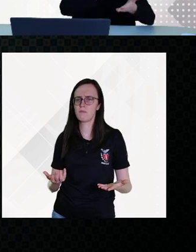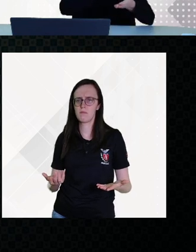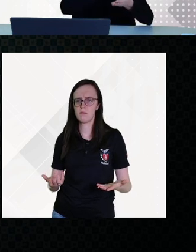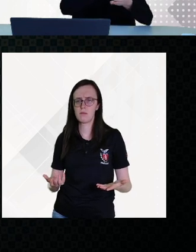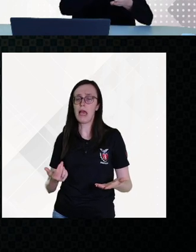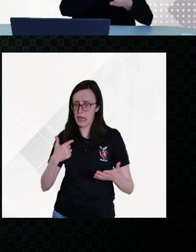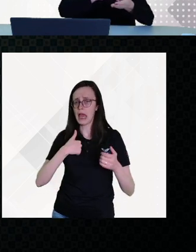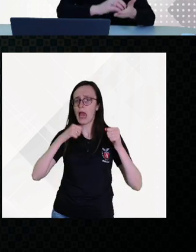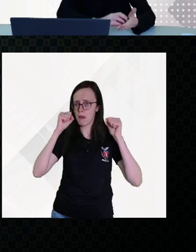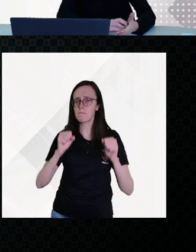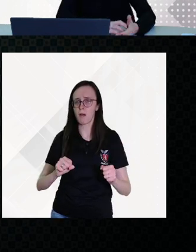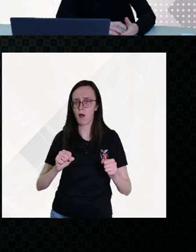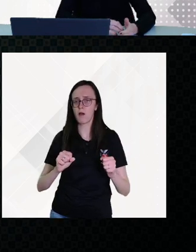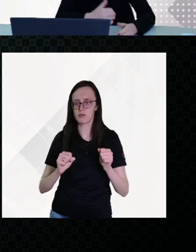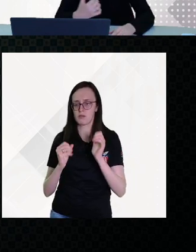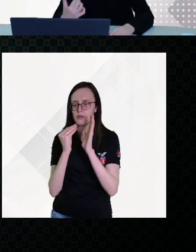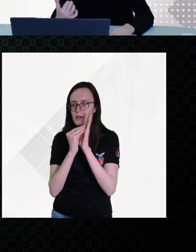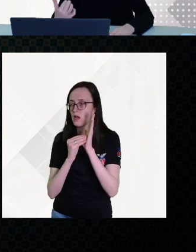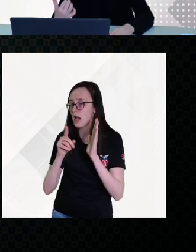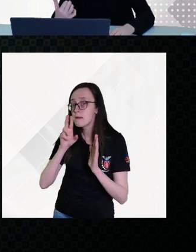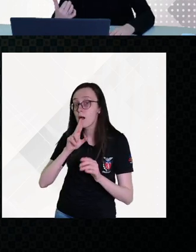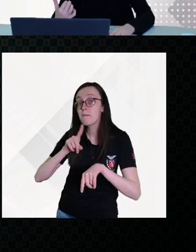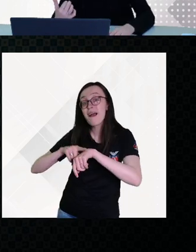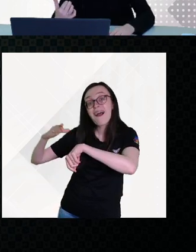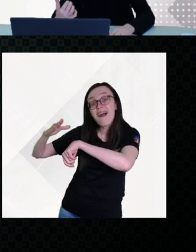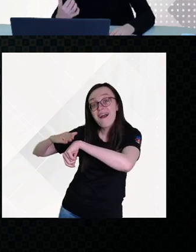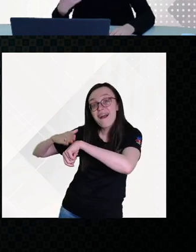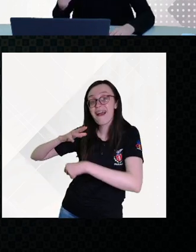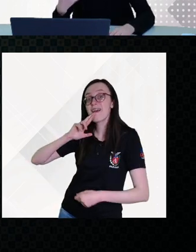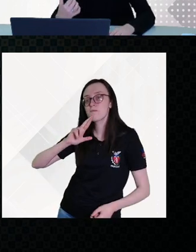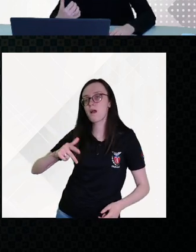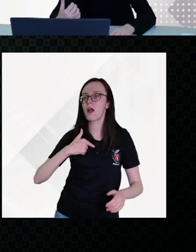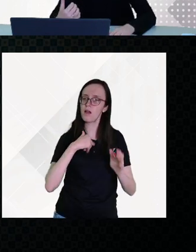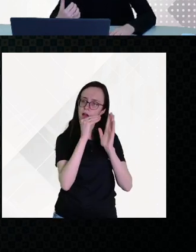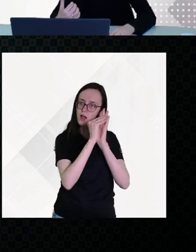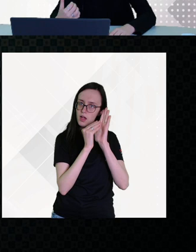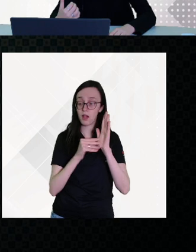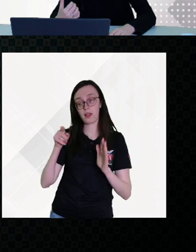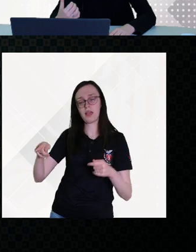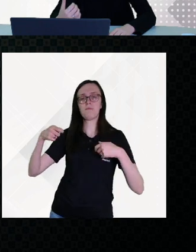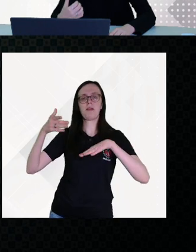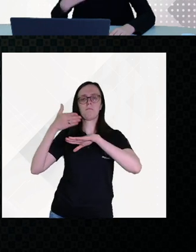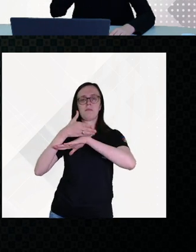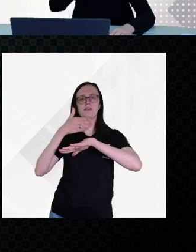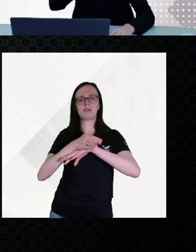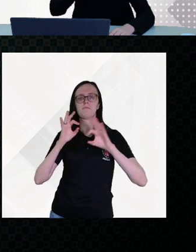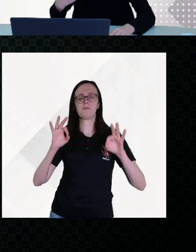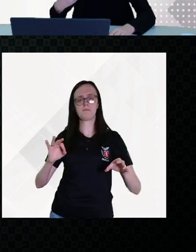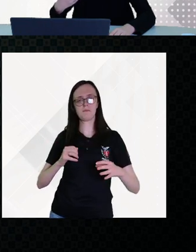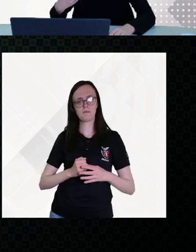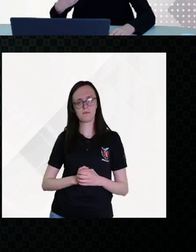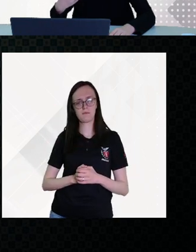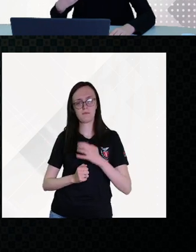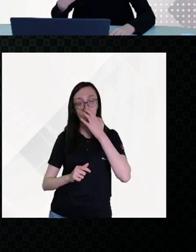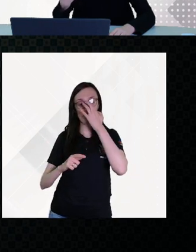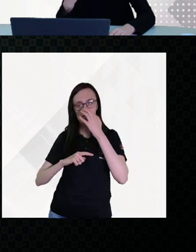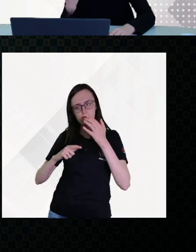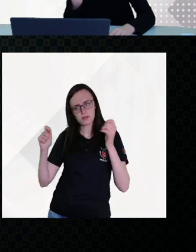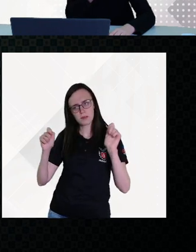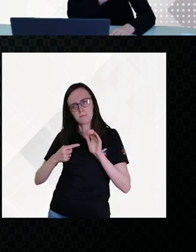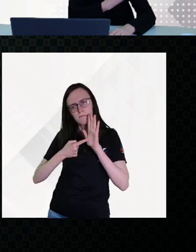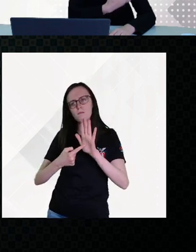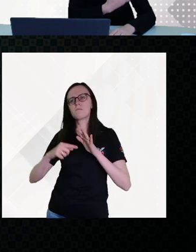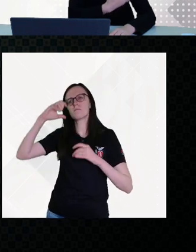eu escrever a resposta dele, mas eu preciso que ele esteja participando, né? com a gerando aprendizagem. Então,